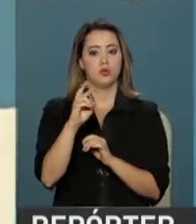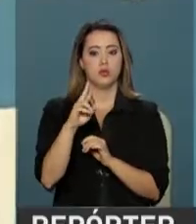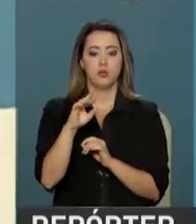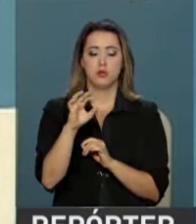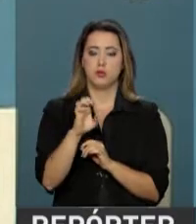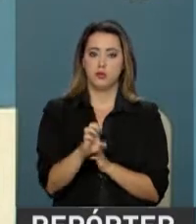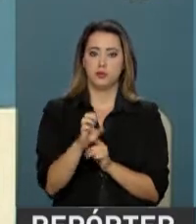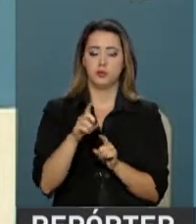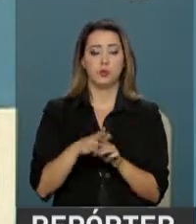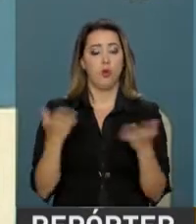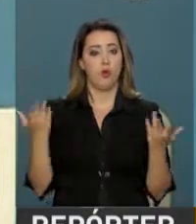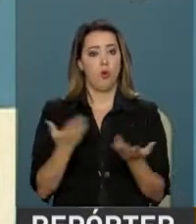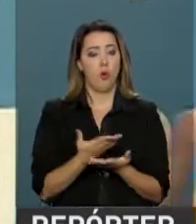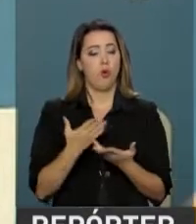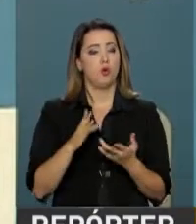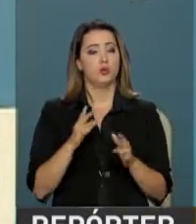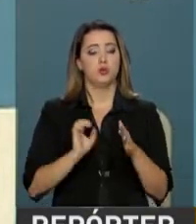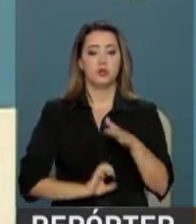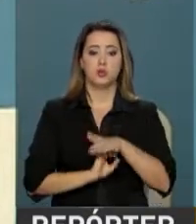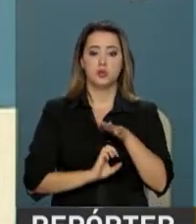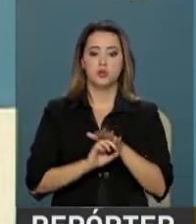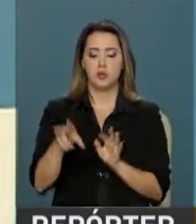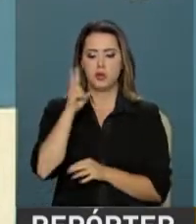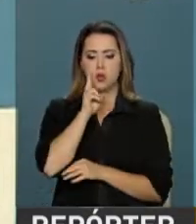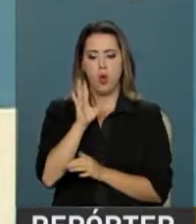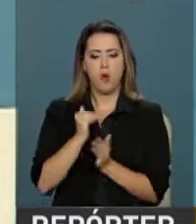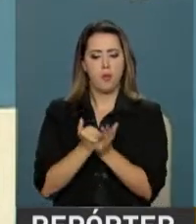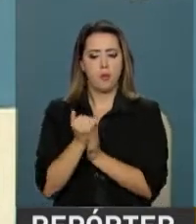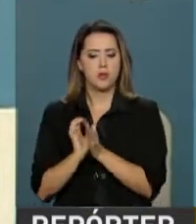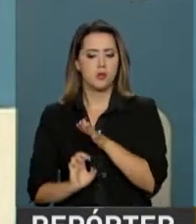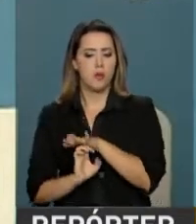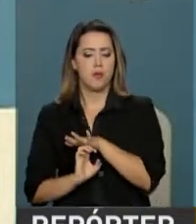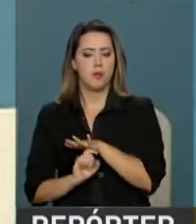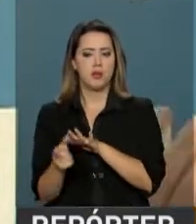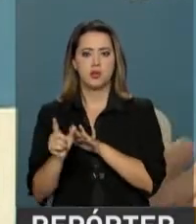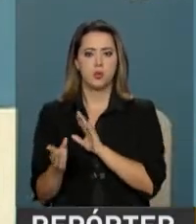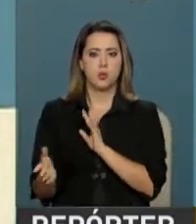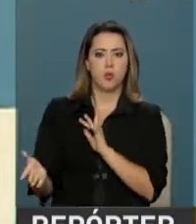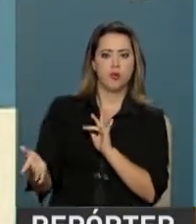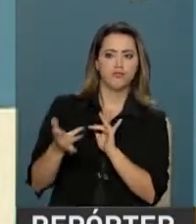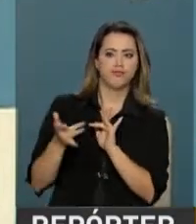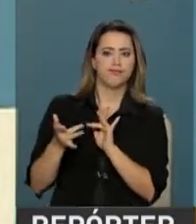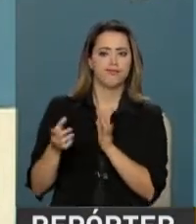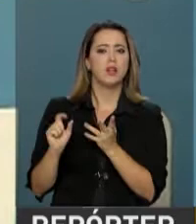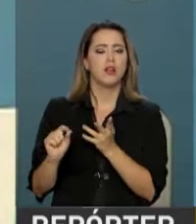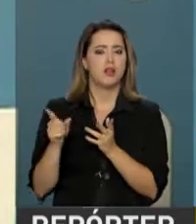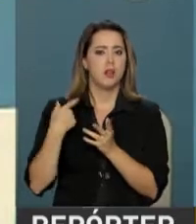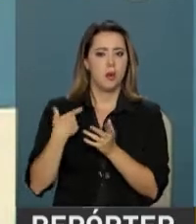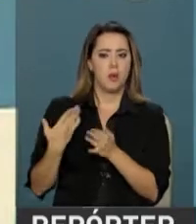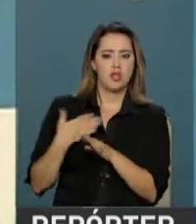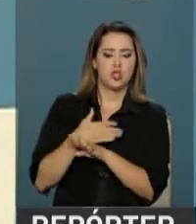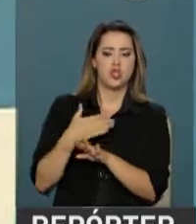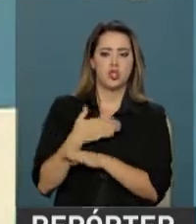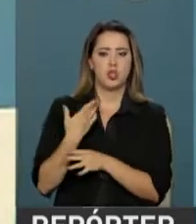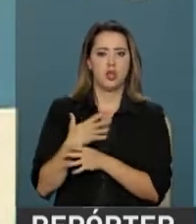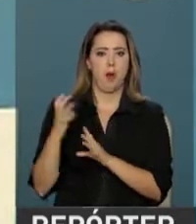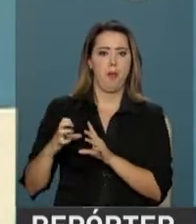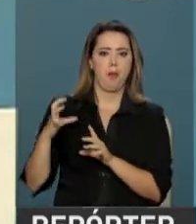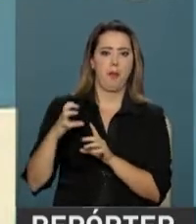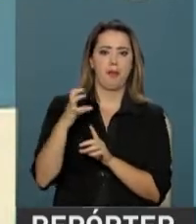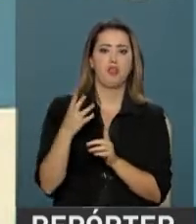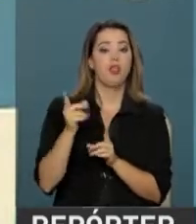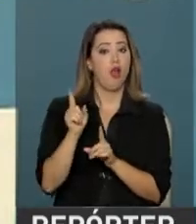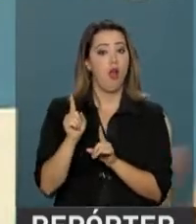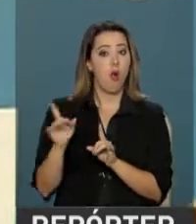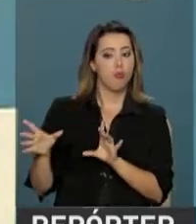os grandes as grandes empresas começam a olhar para as batatas não mais como concorrentes ou quem alguém chega para ameaçar o seu negócio